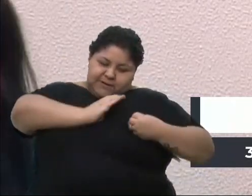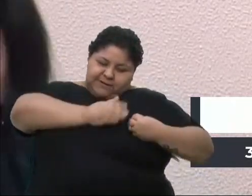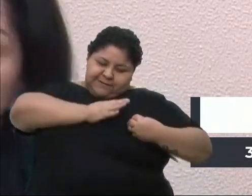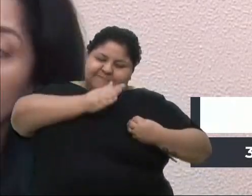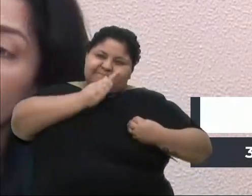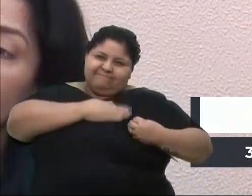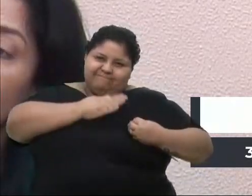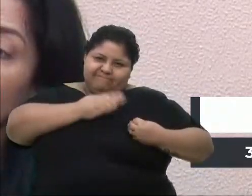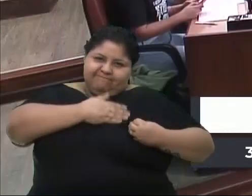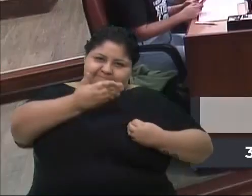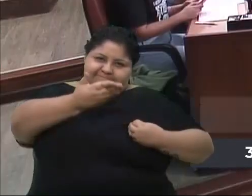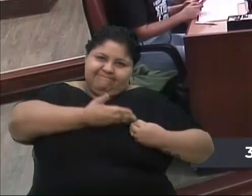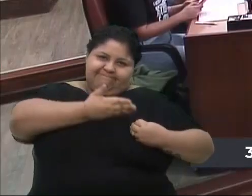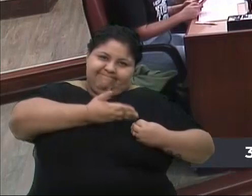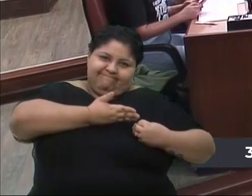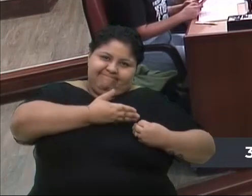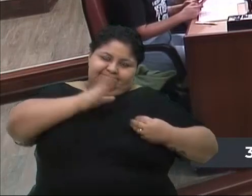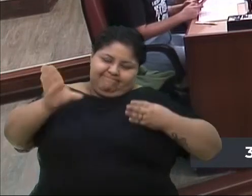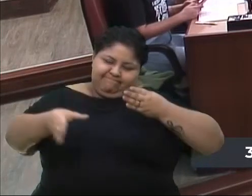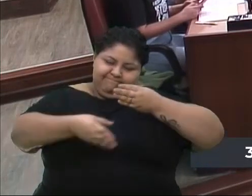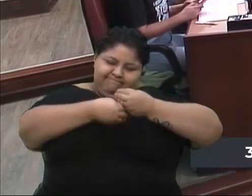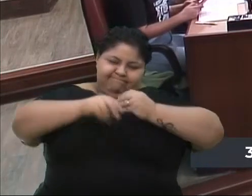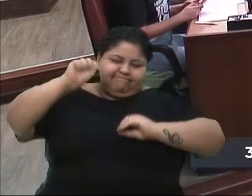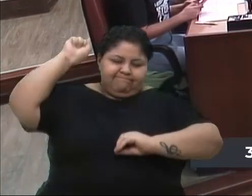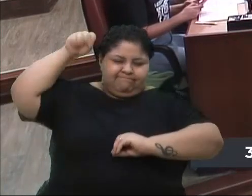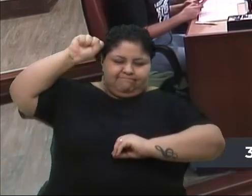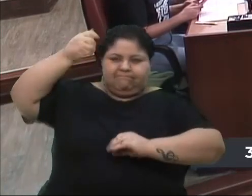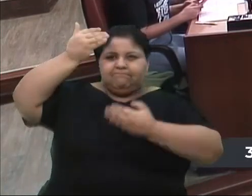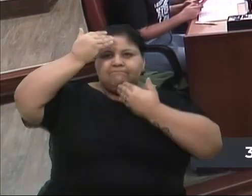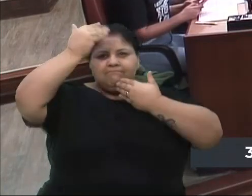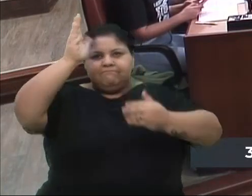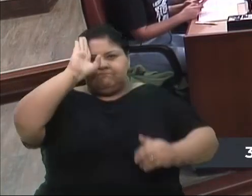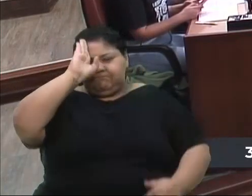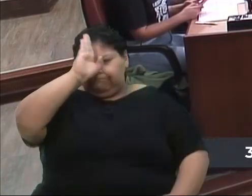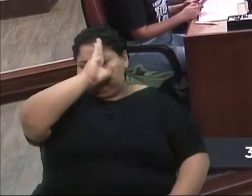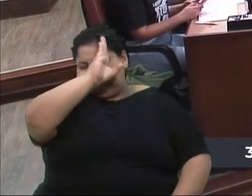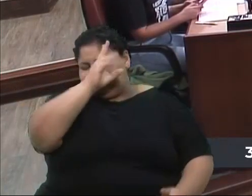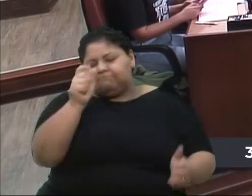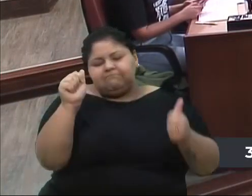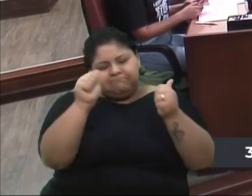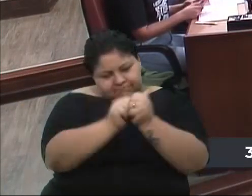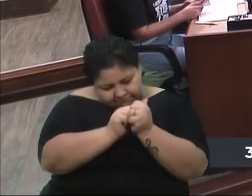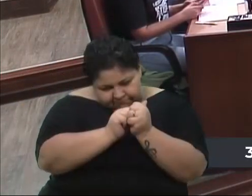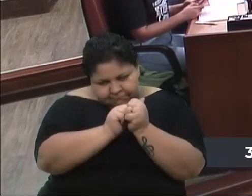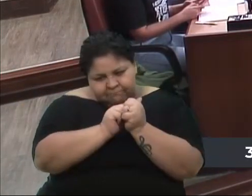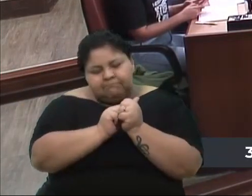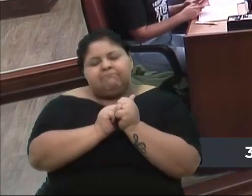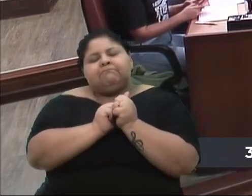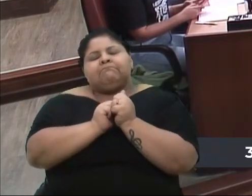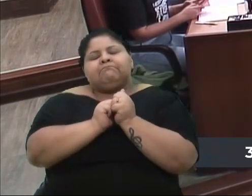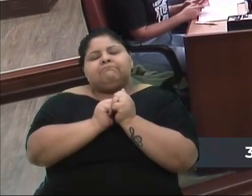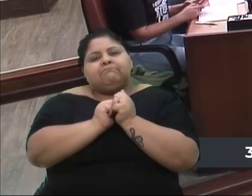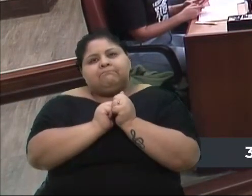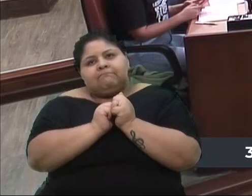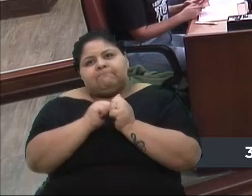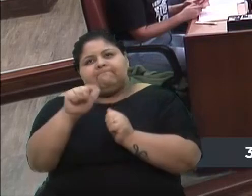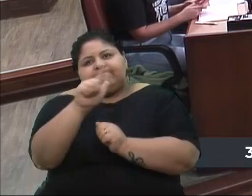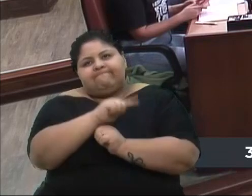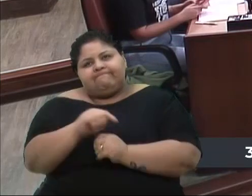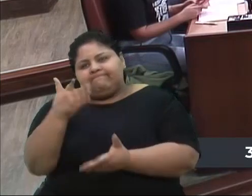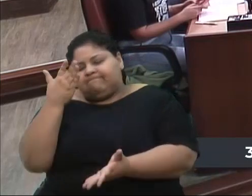vereador Xuxa. Obrigado, vereador Bressan. Me junto ao senhor a essa